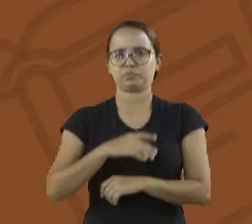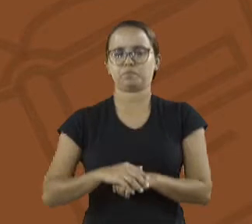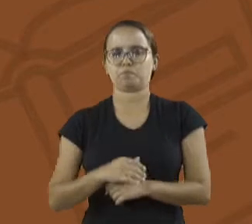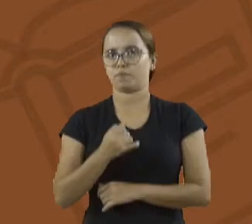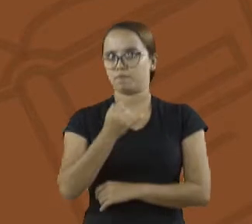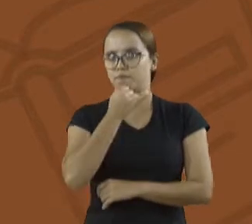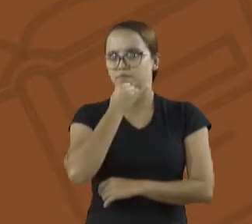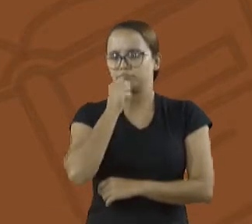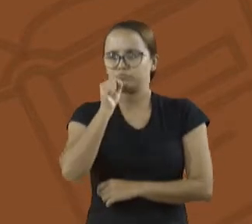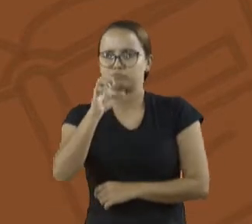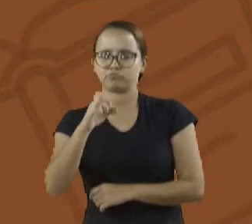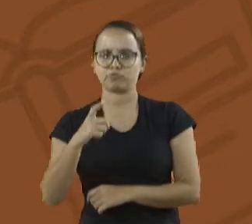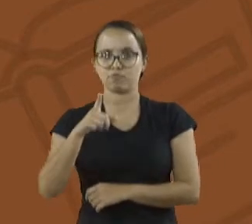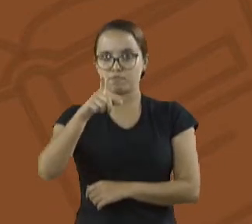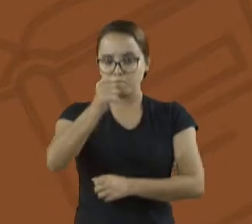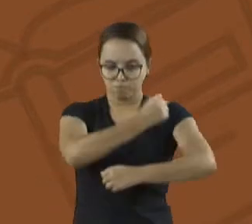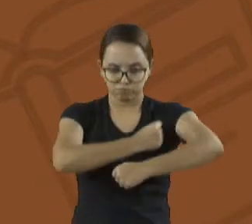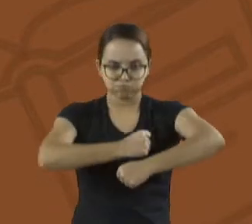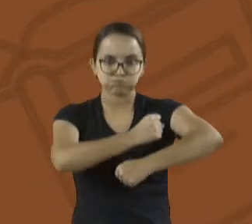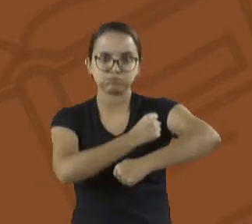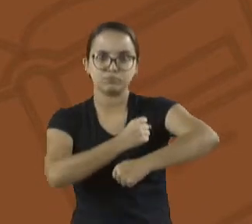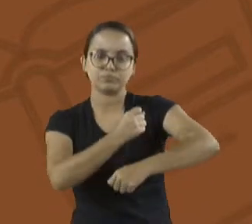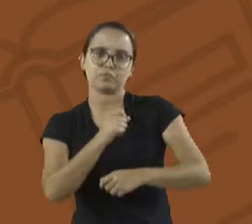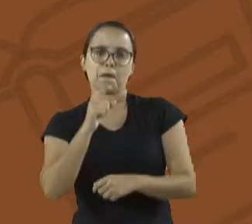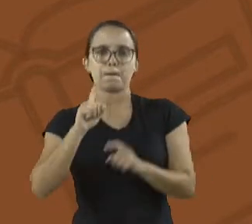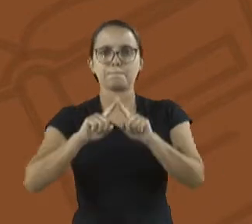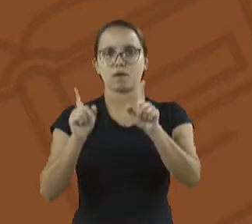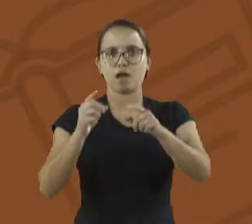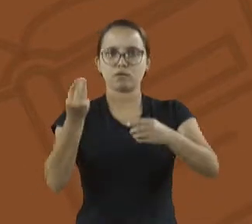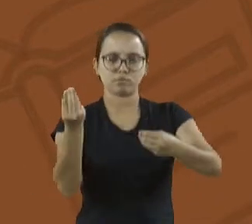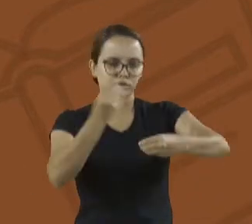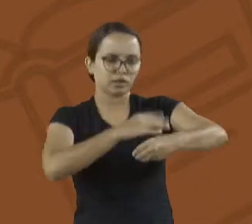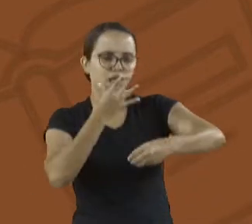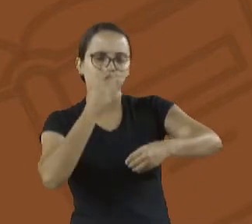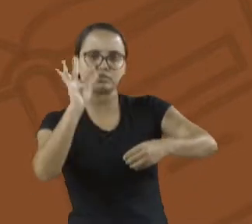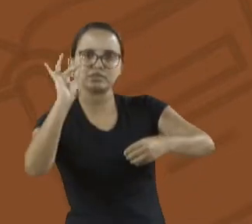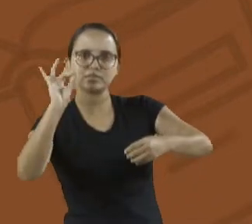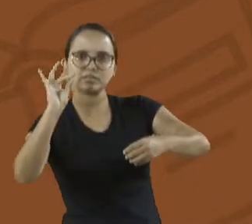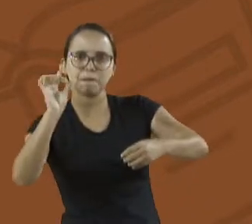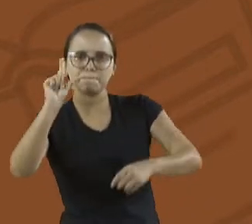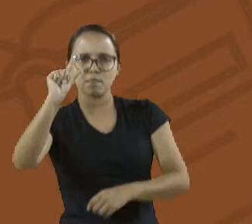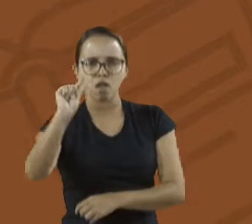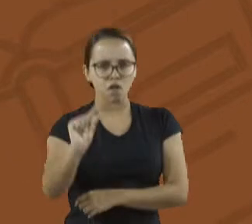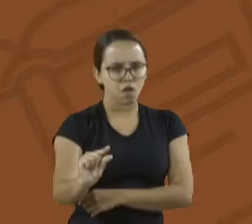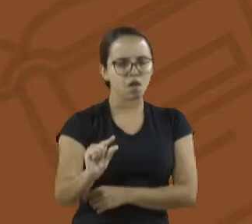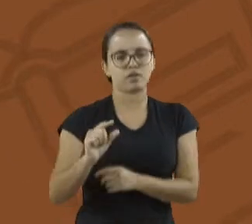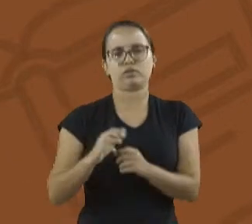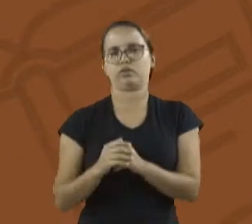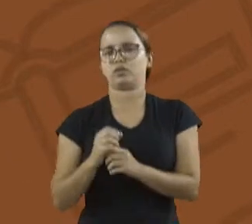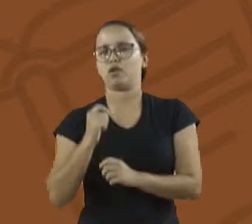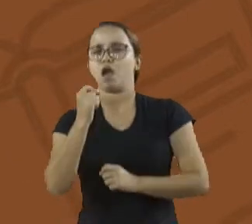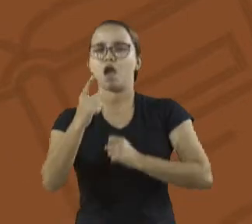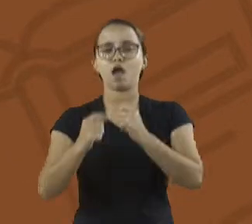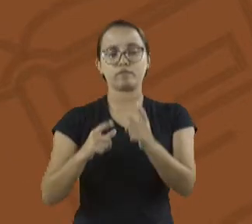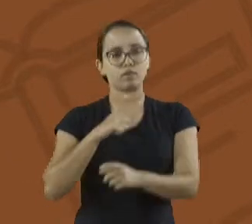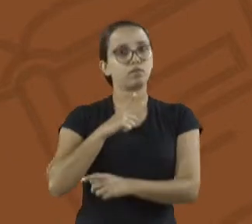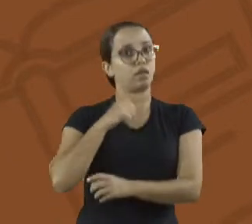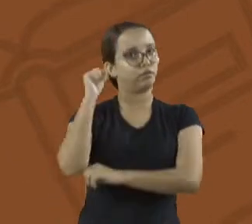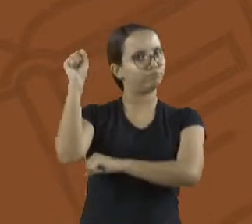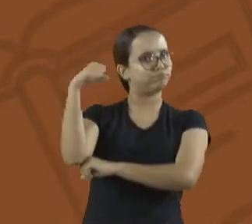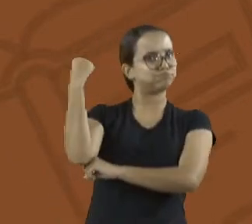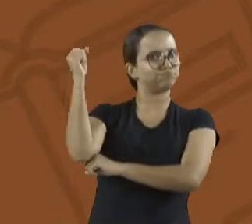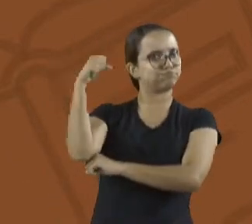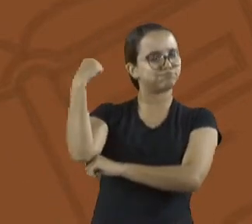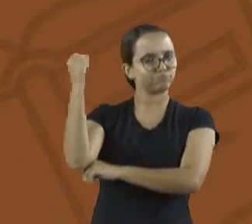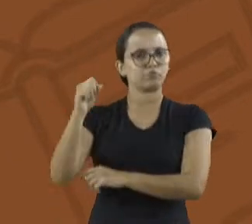menos sal, ingere menos açúcar, pratica um pouco mais de atividade física, deixa